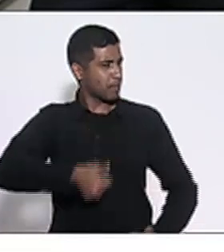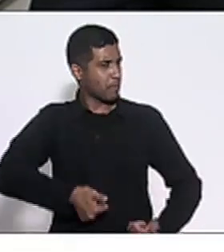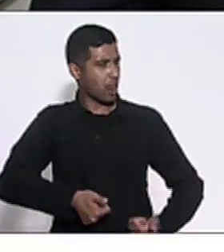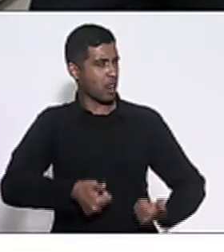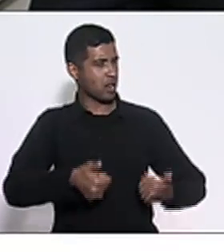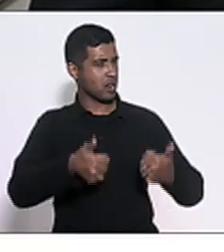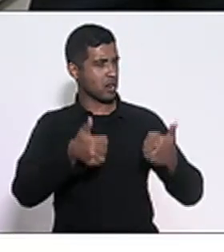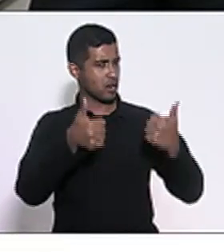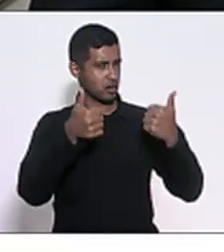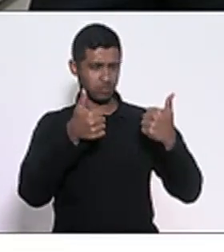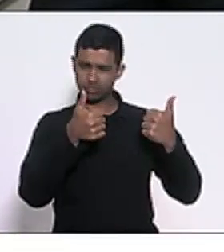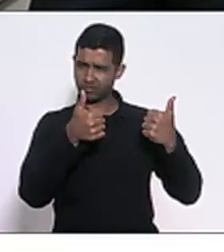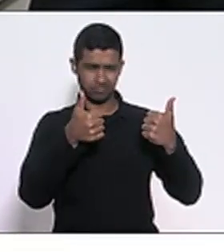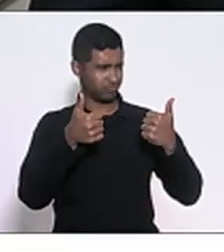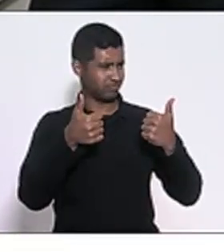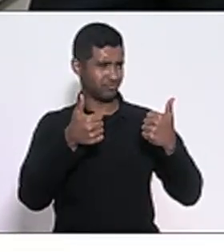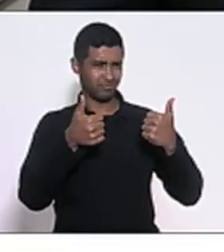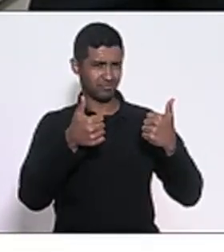a